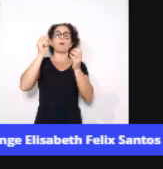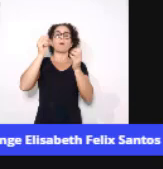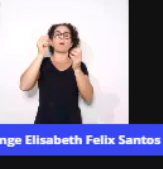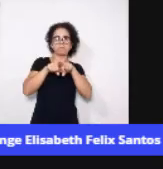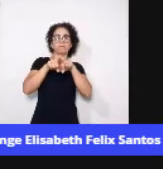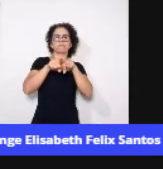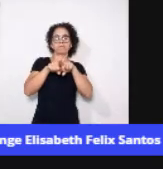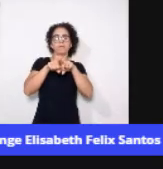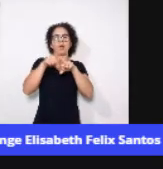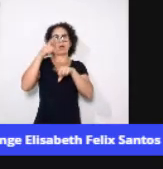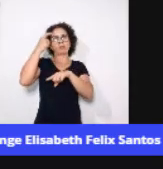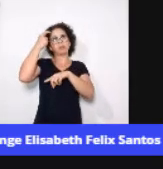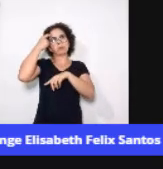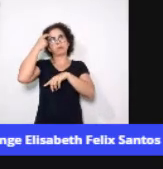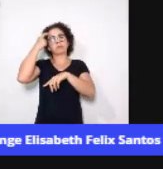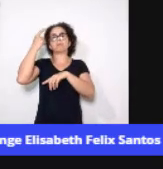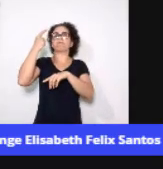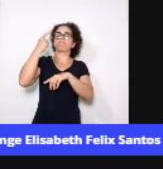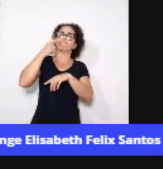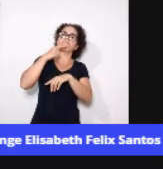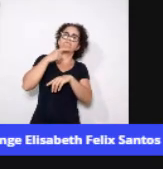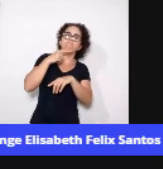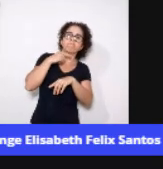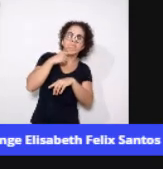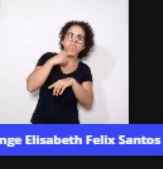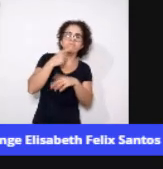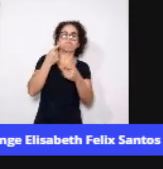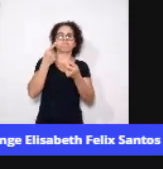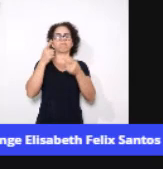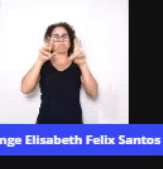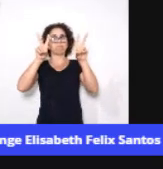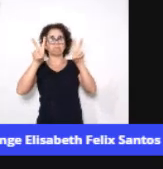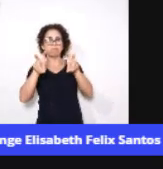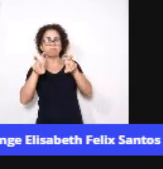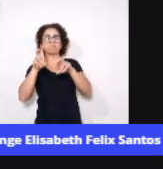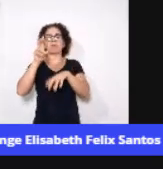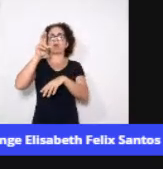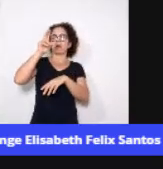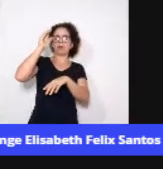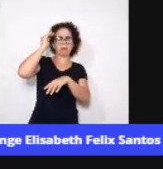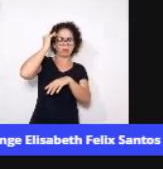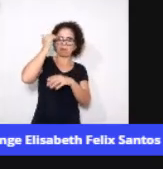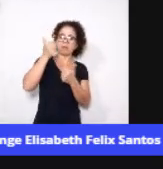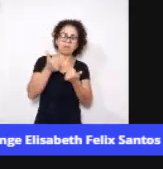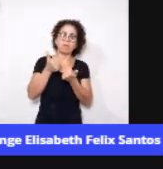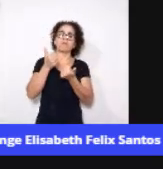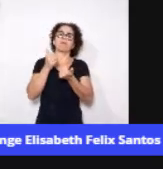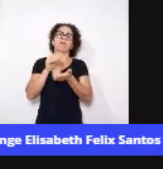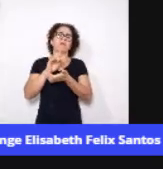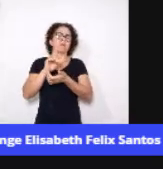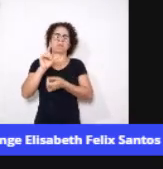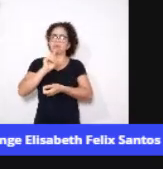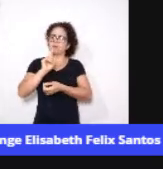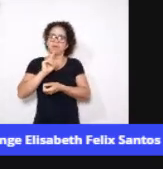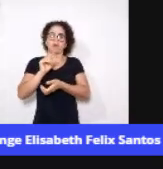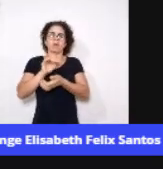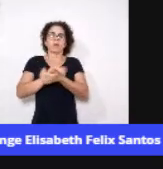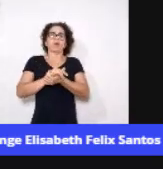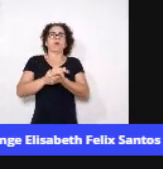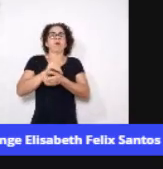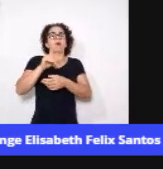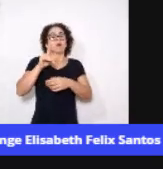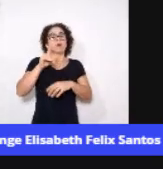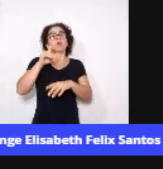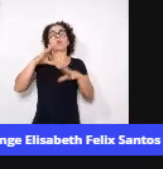temáticas que não foram compreendidas, e trazer isso para um objetivo, para uma reflexão do diálogo sobre todos os